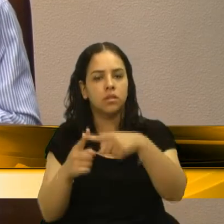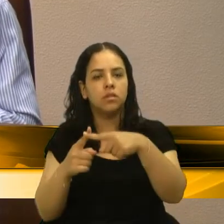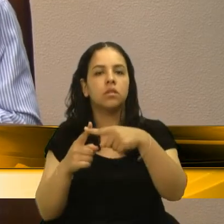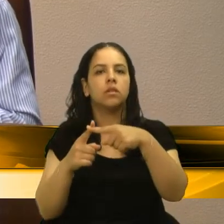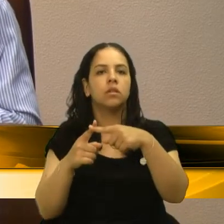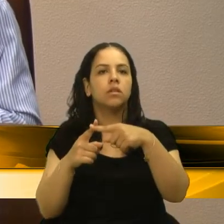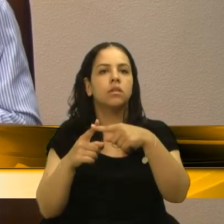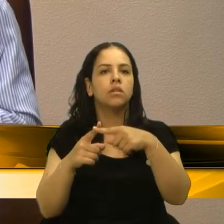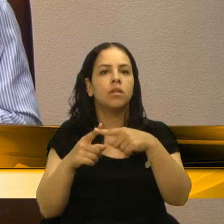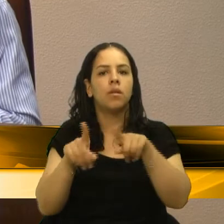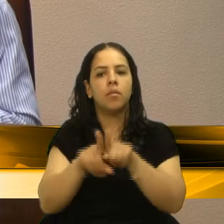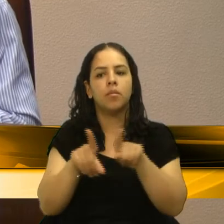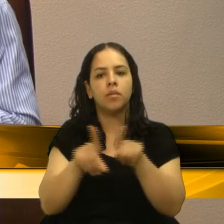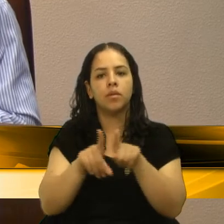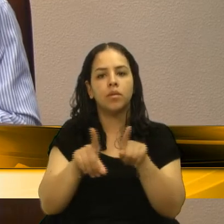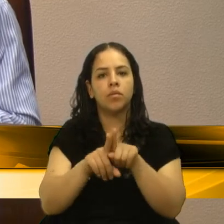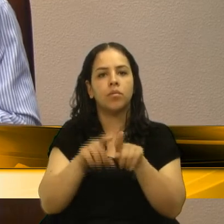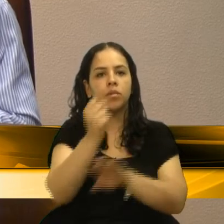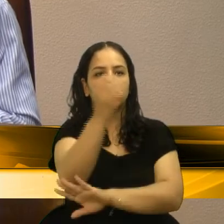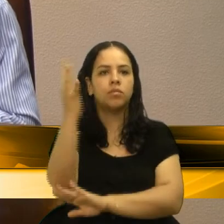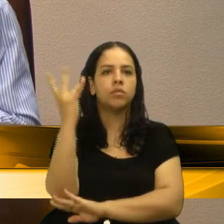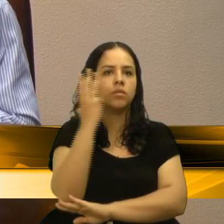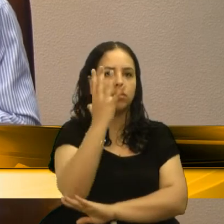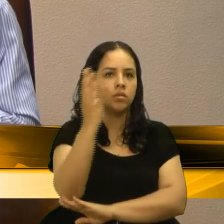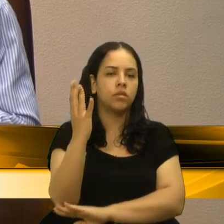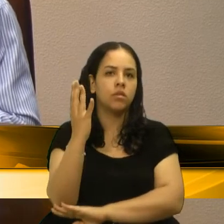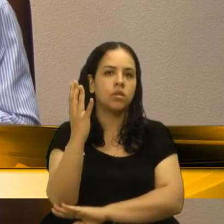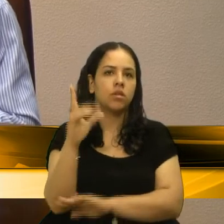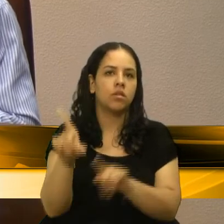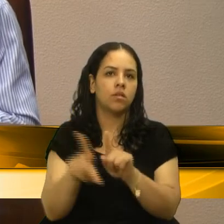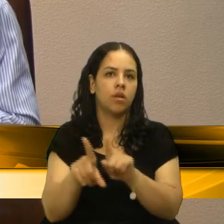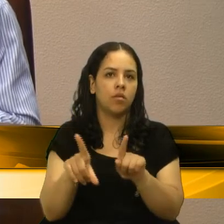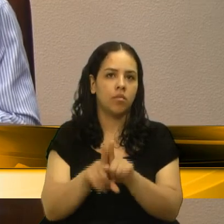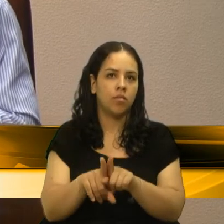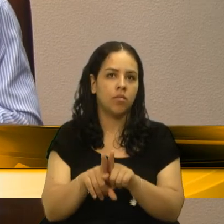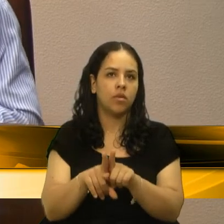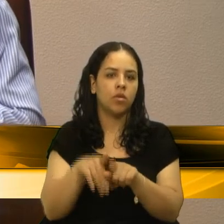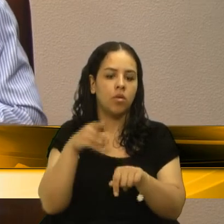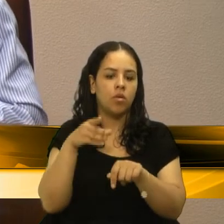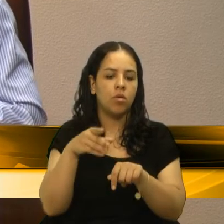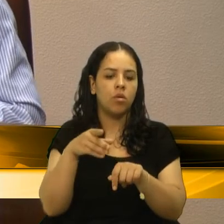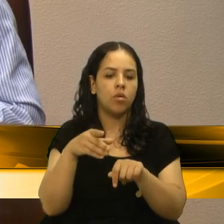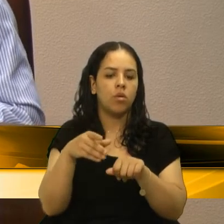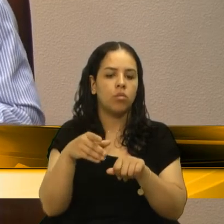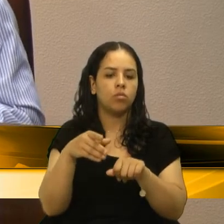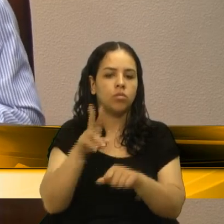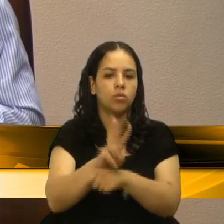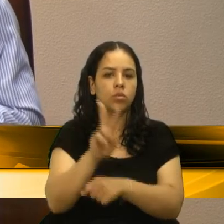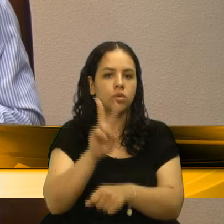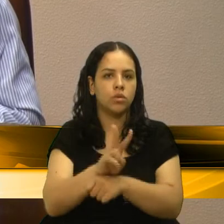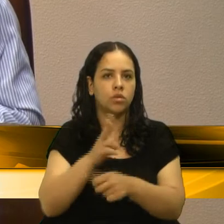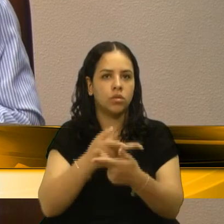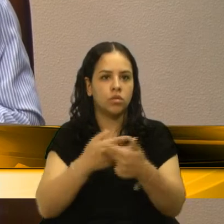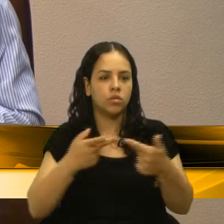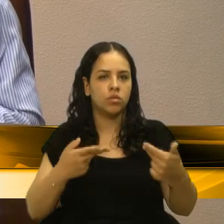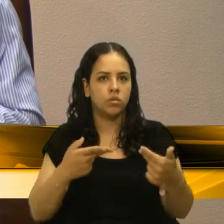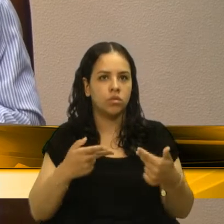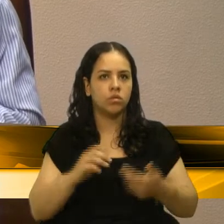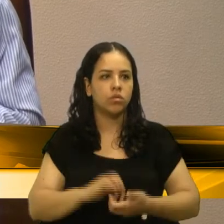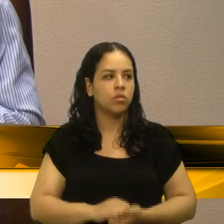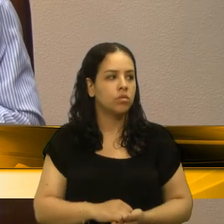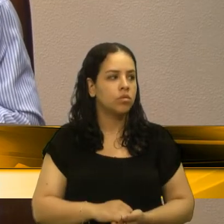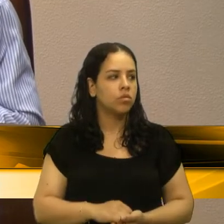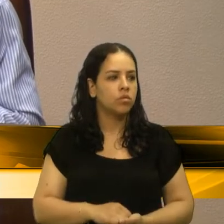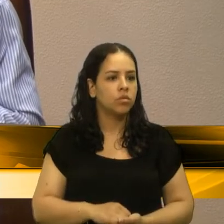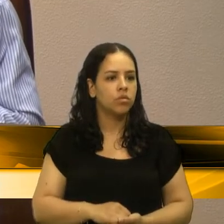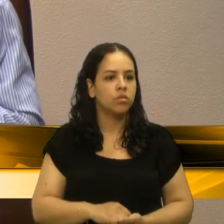meio ambiente. Todas essas questões estão previstas nesse decreto como dever do ente municipal de proteger esses bens. Doutora Cássia, certo, obrigado. Eu tenho